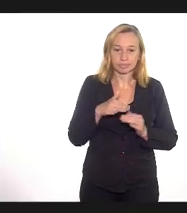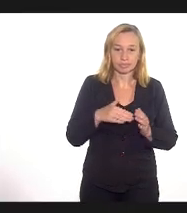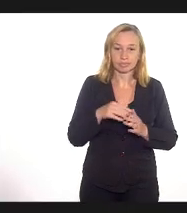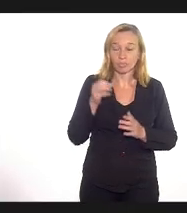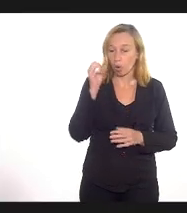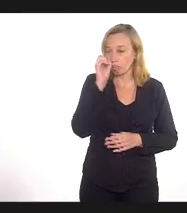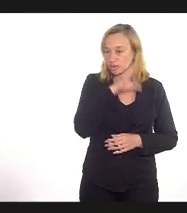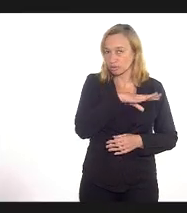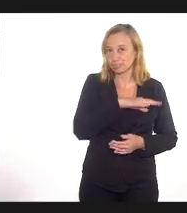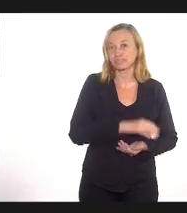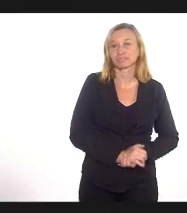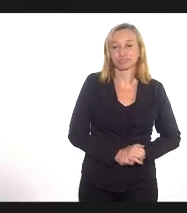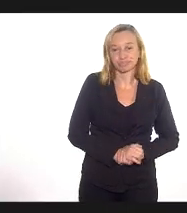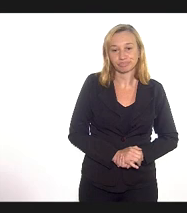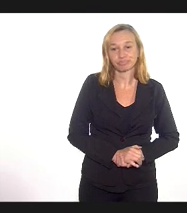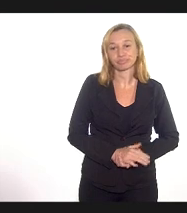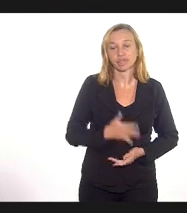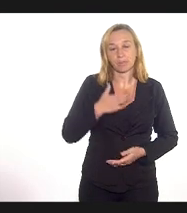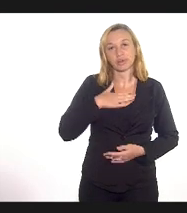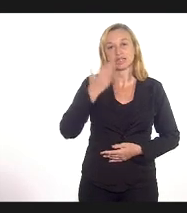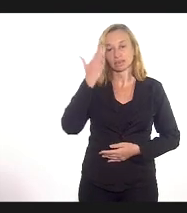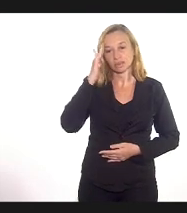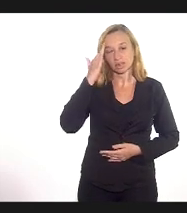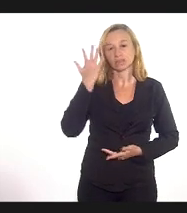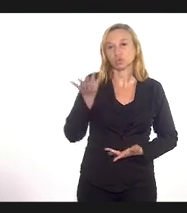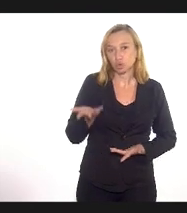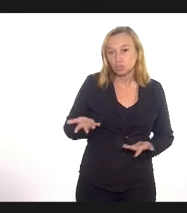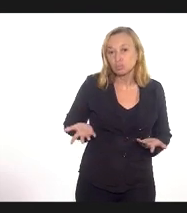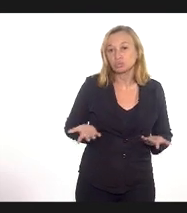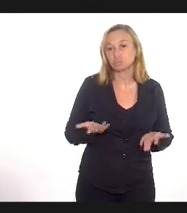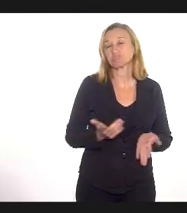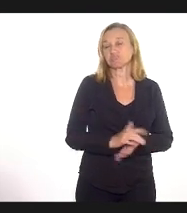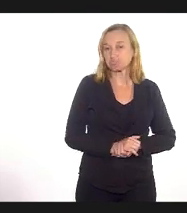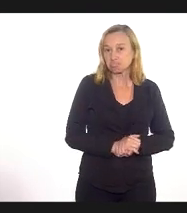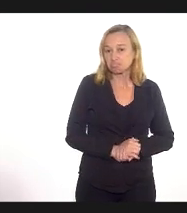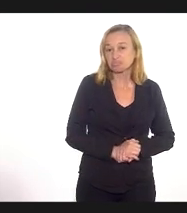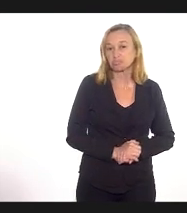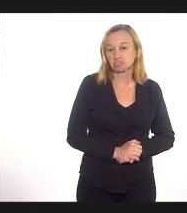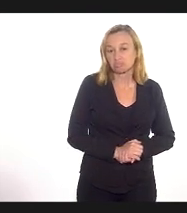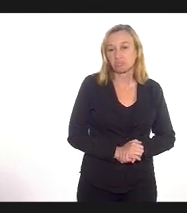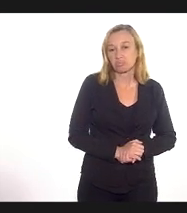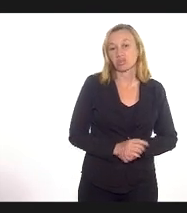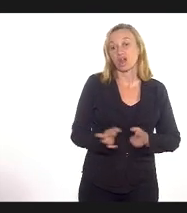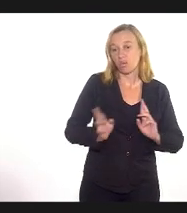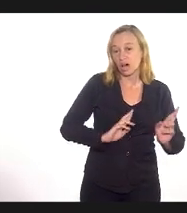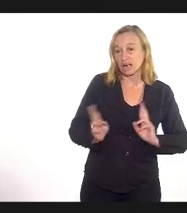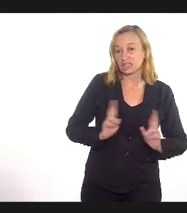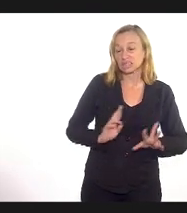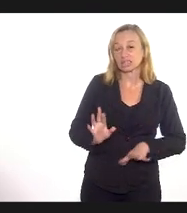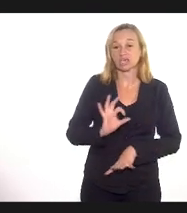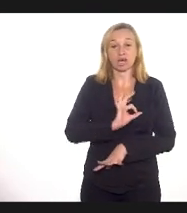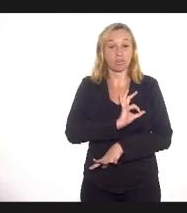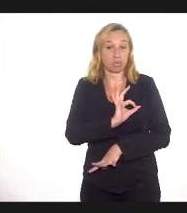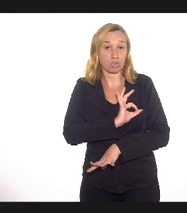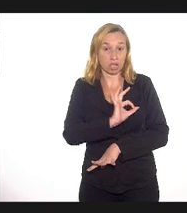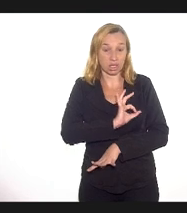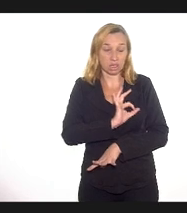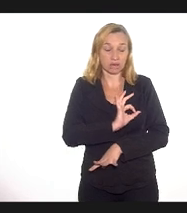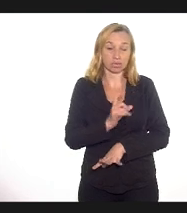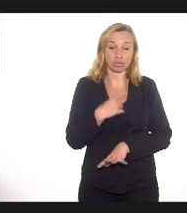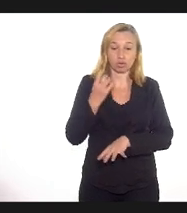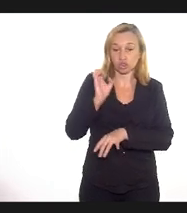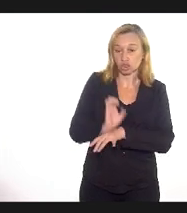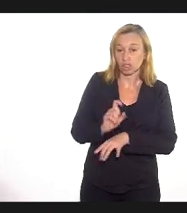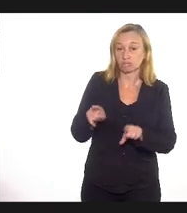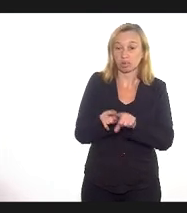absurdo, na minha concepção, essa politização com relação às forças de segurança, tanto do nosso Estado quanto